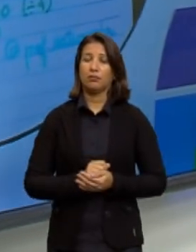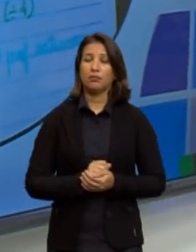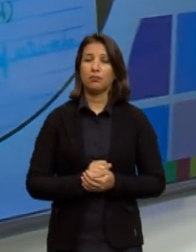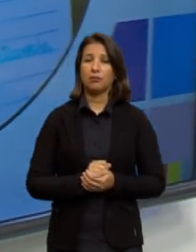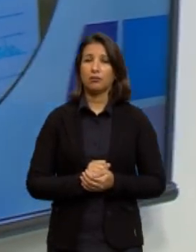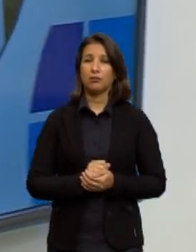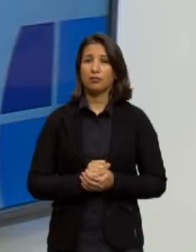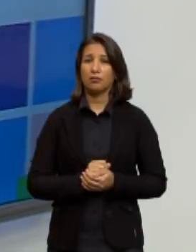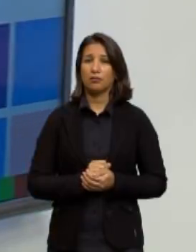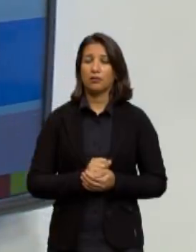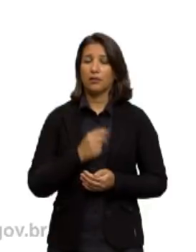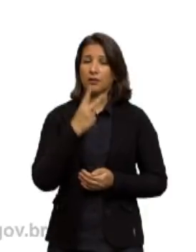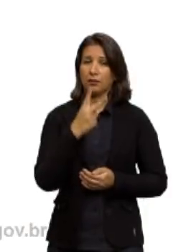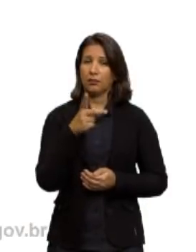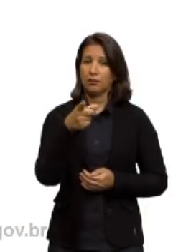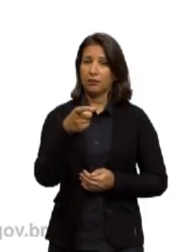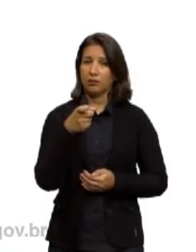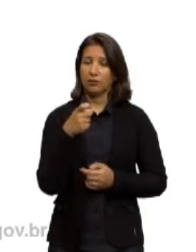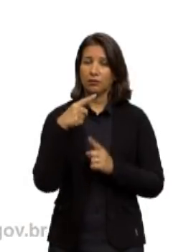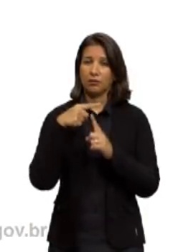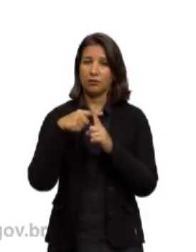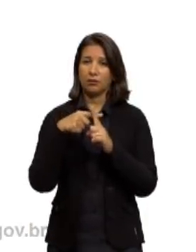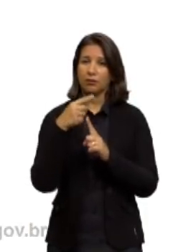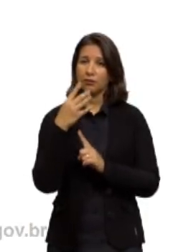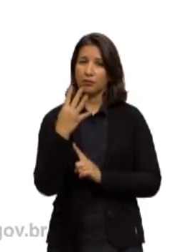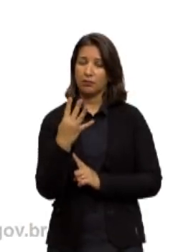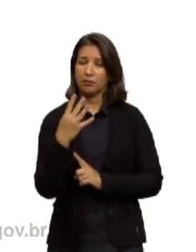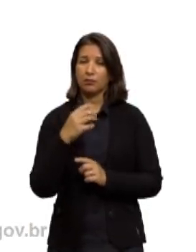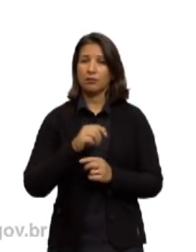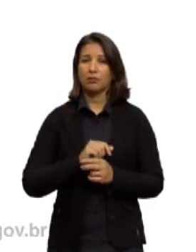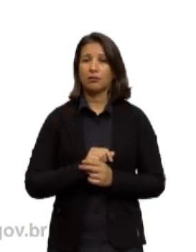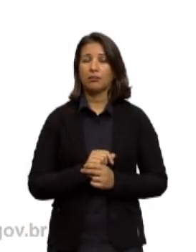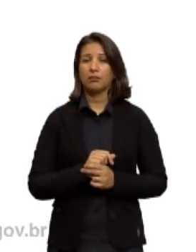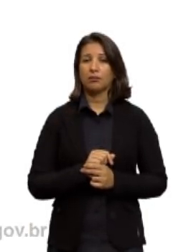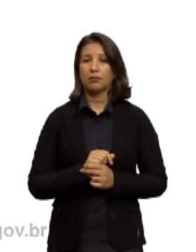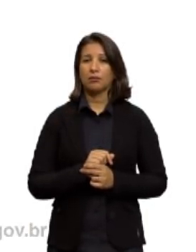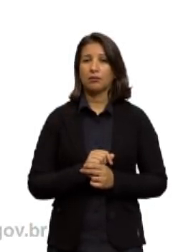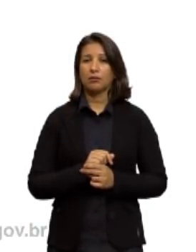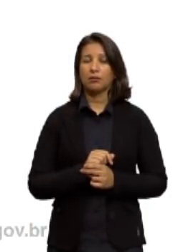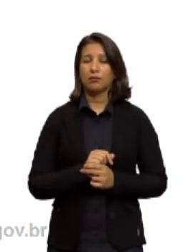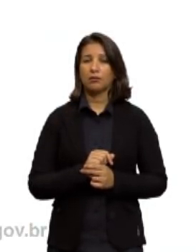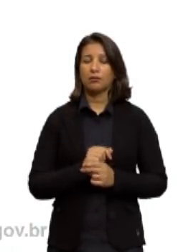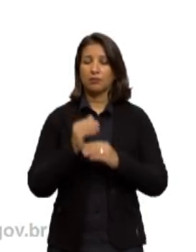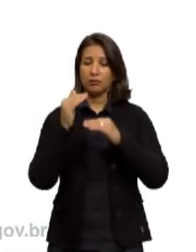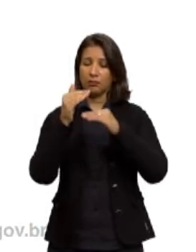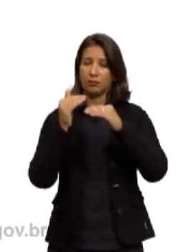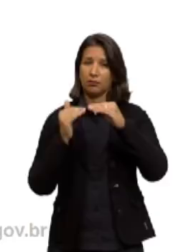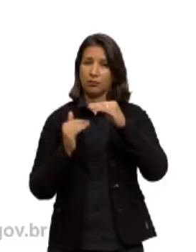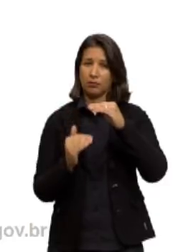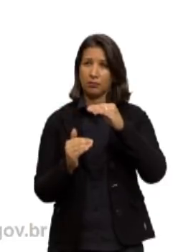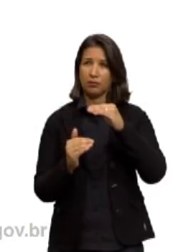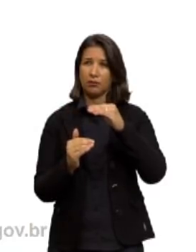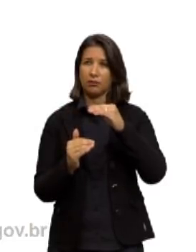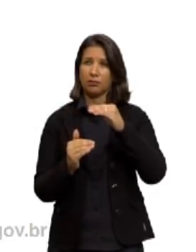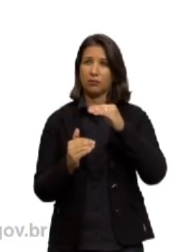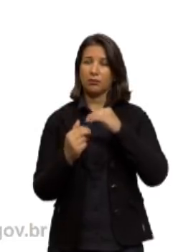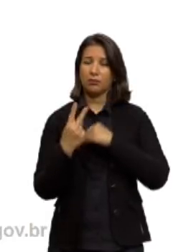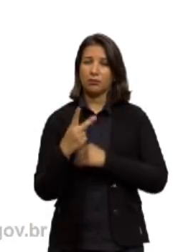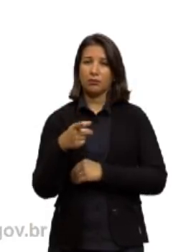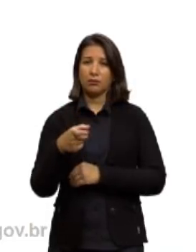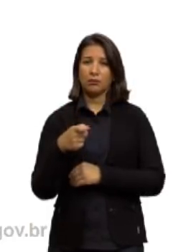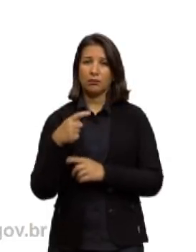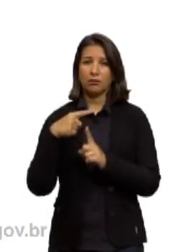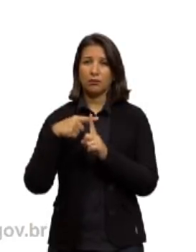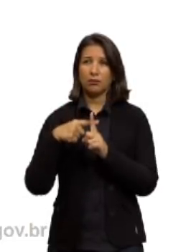como 2x mais 4 está para 2 x +